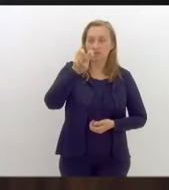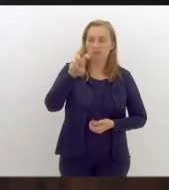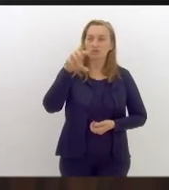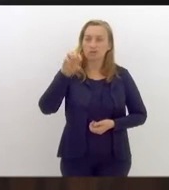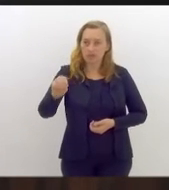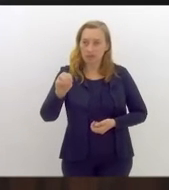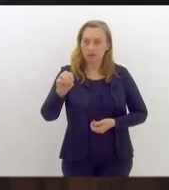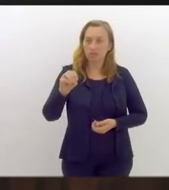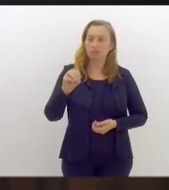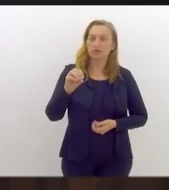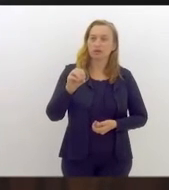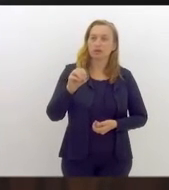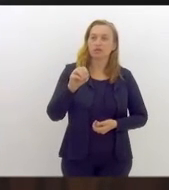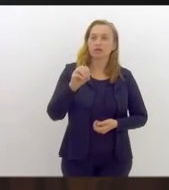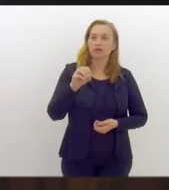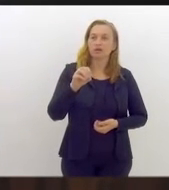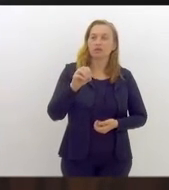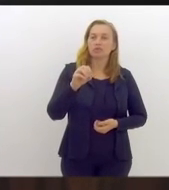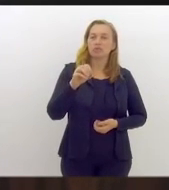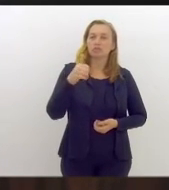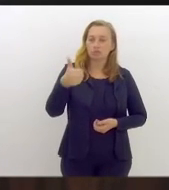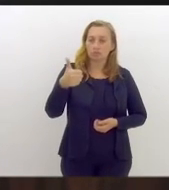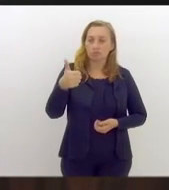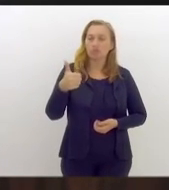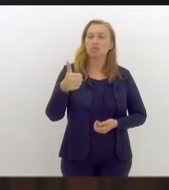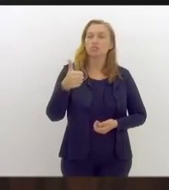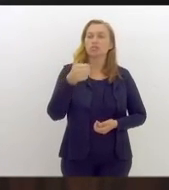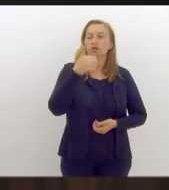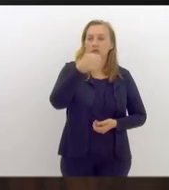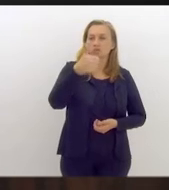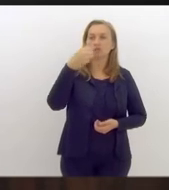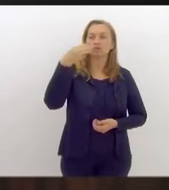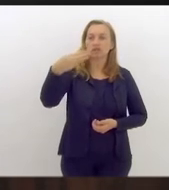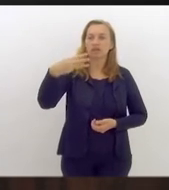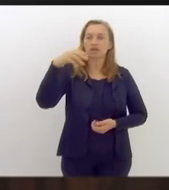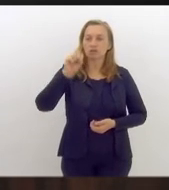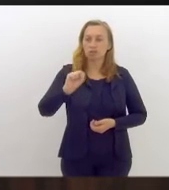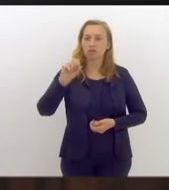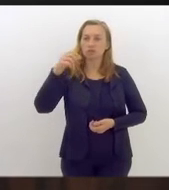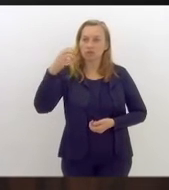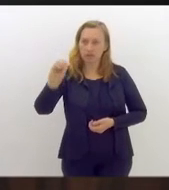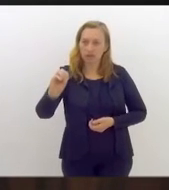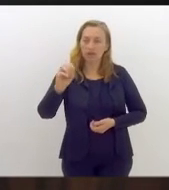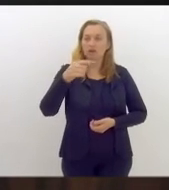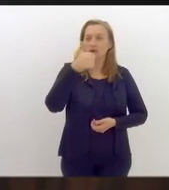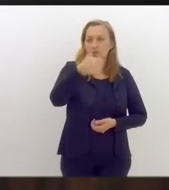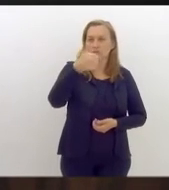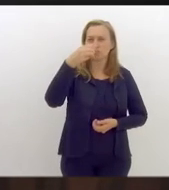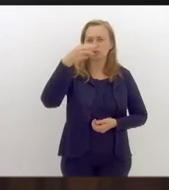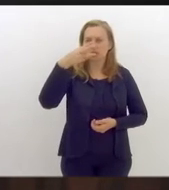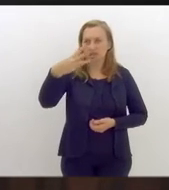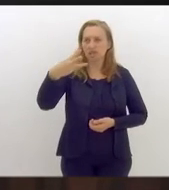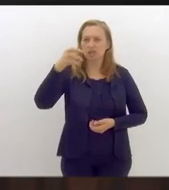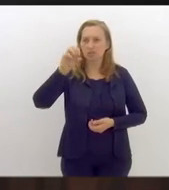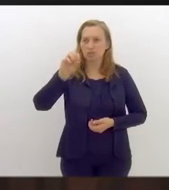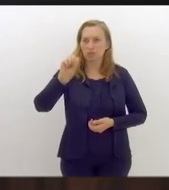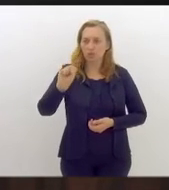abstenção. 1501, perdão, abstenção. 1380, abstenção.